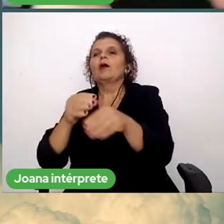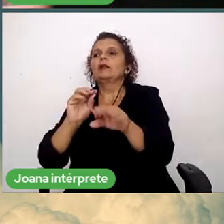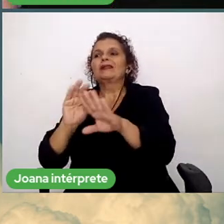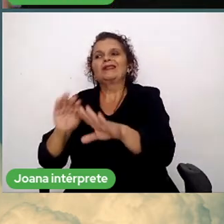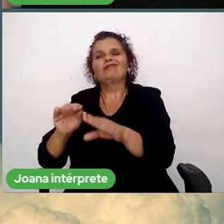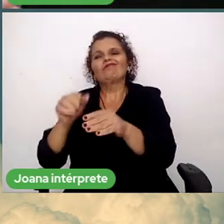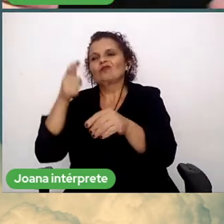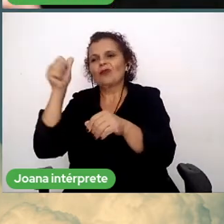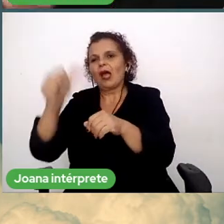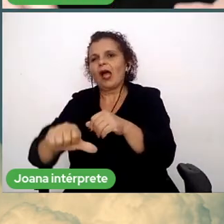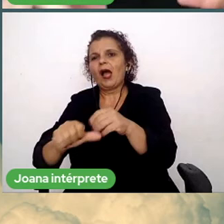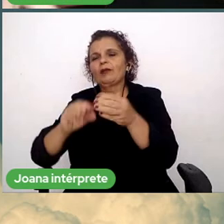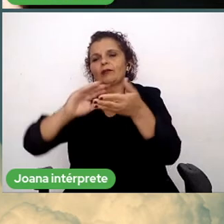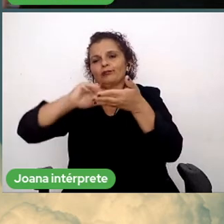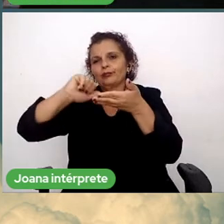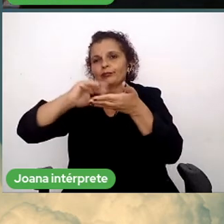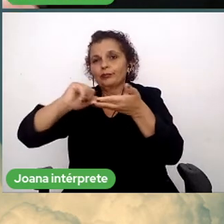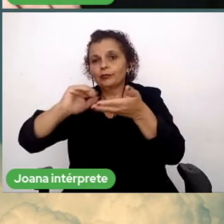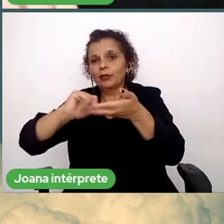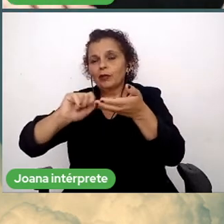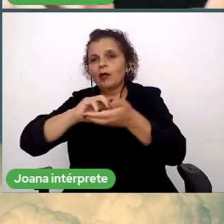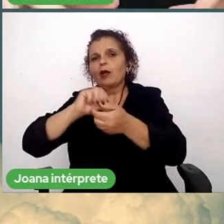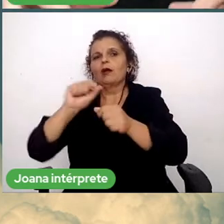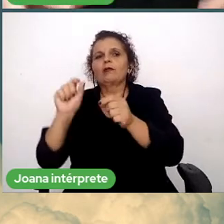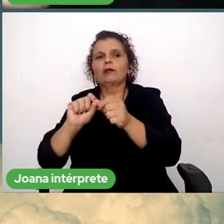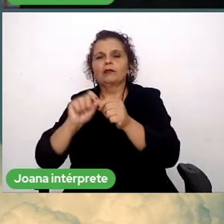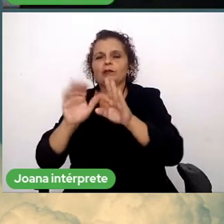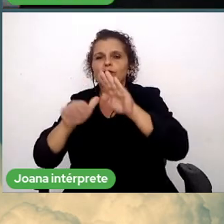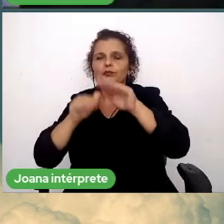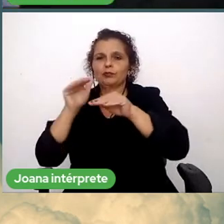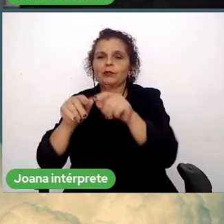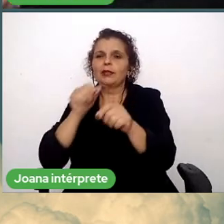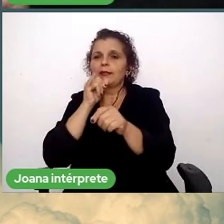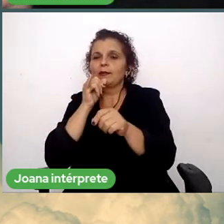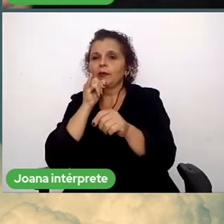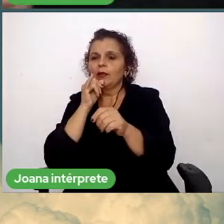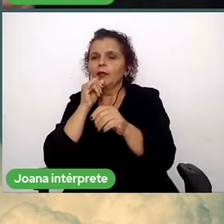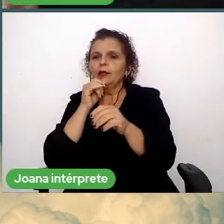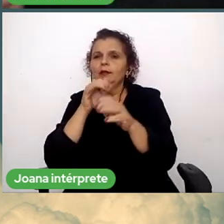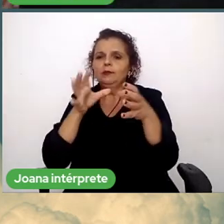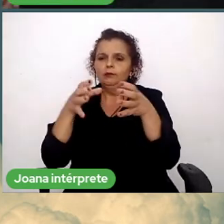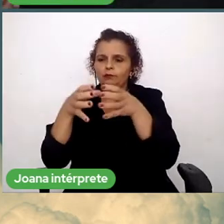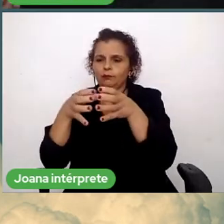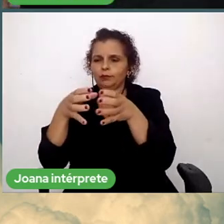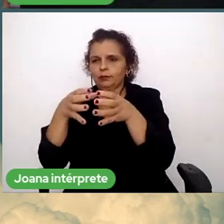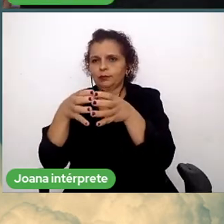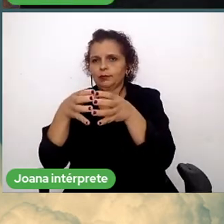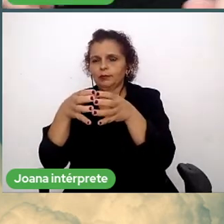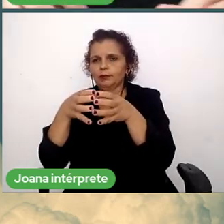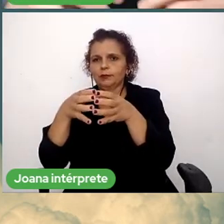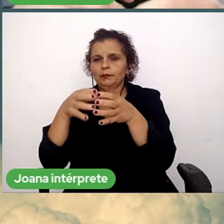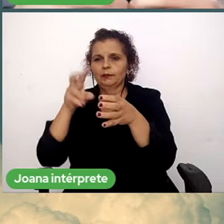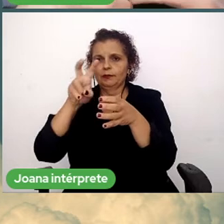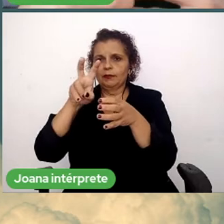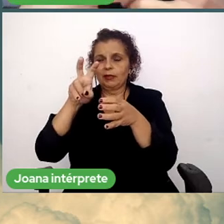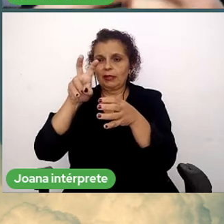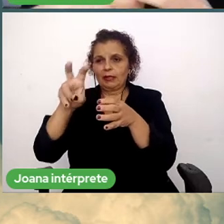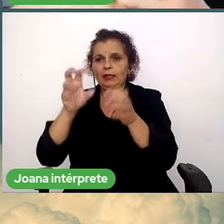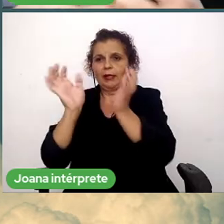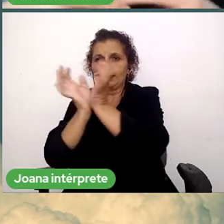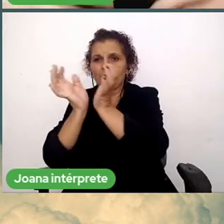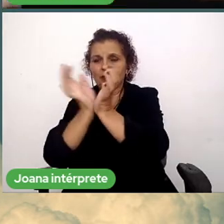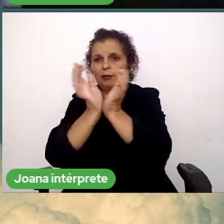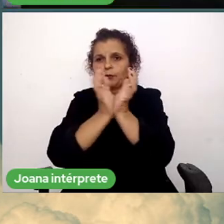e vai tentar adaptar, e assim vai tentar escalar. Digamos que eu peguei, numa jornada que eu tinha 5 equipes, eu agora peguei